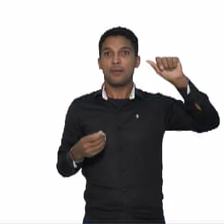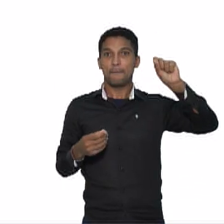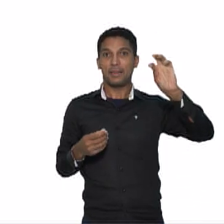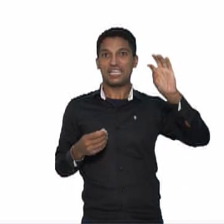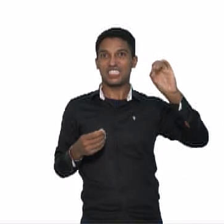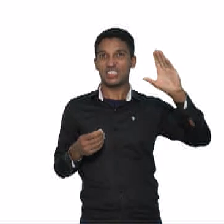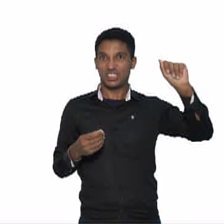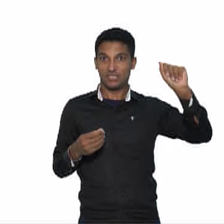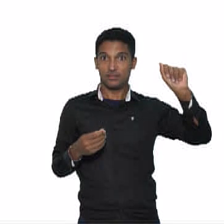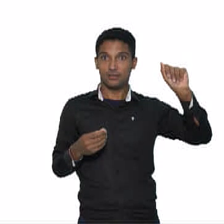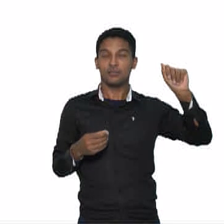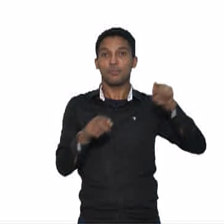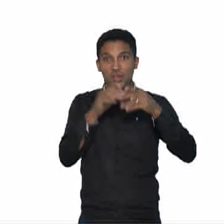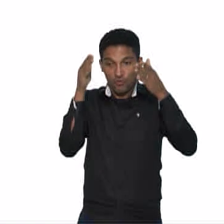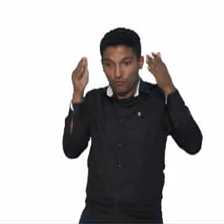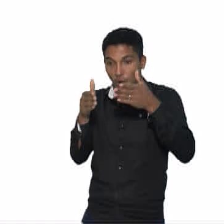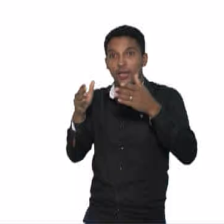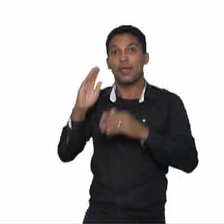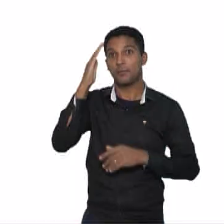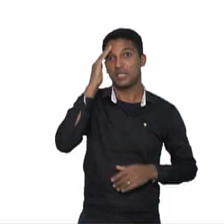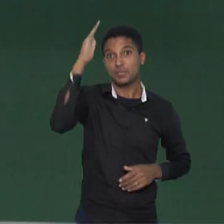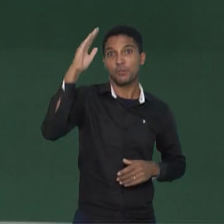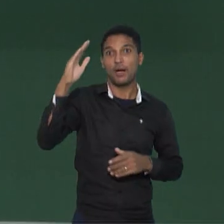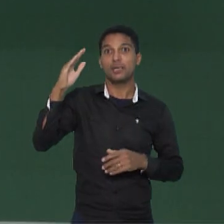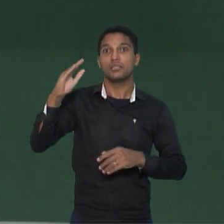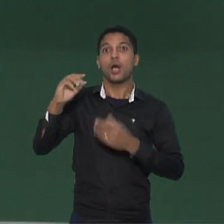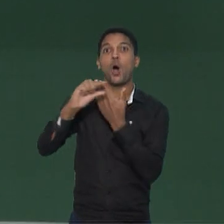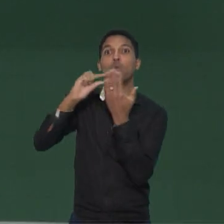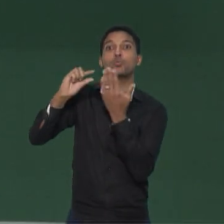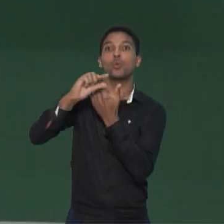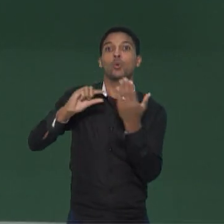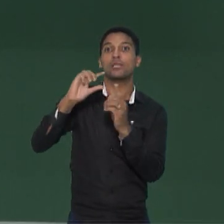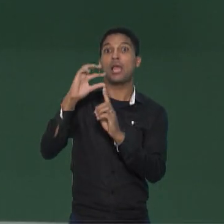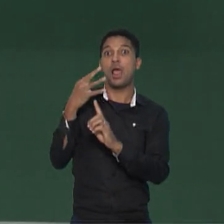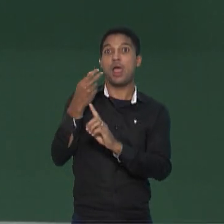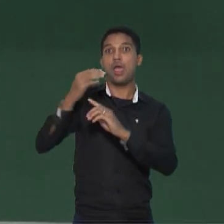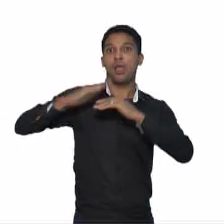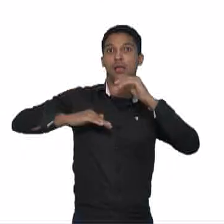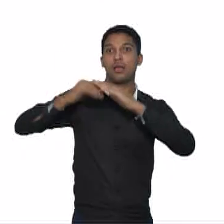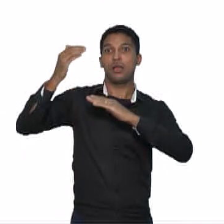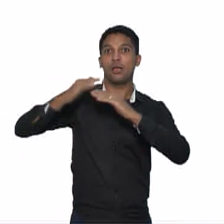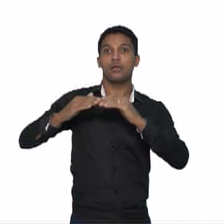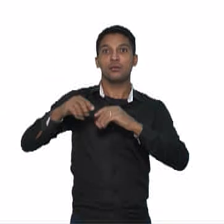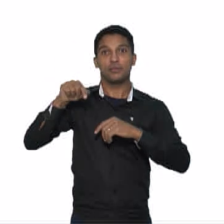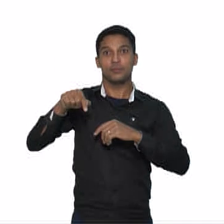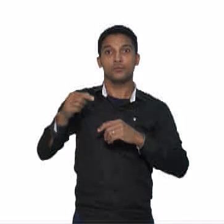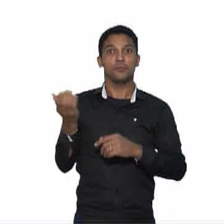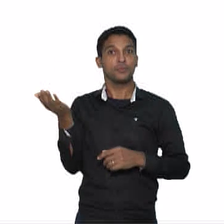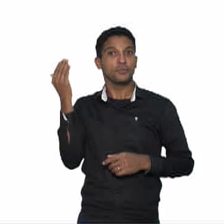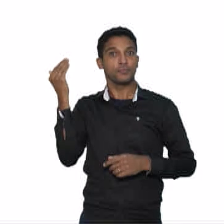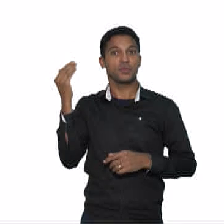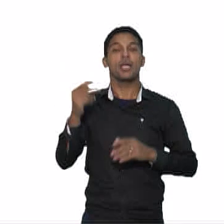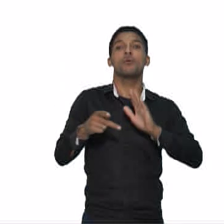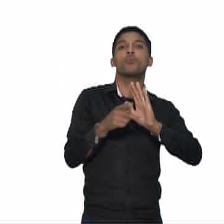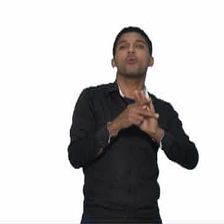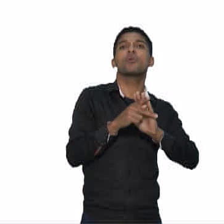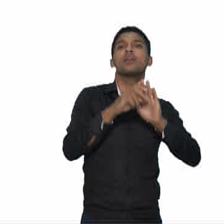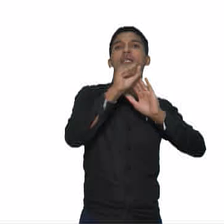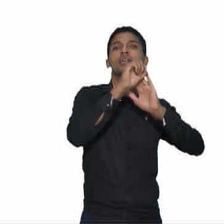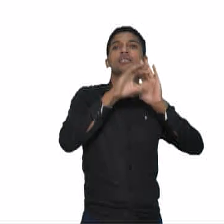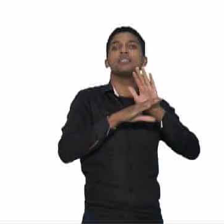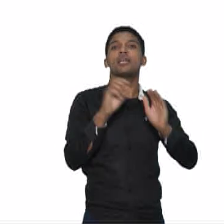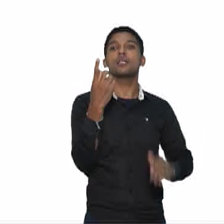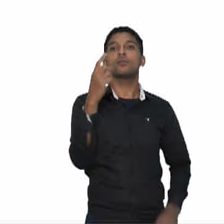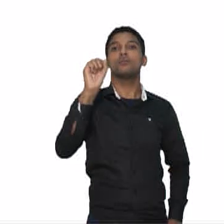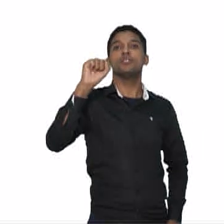da época. Tá? Contexto neoclassicista, pessoal. Compreende nas últimas décadas do século XVIII e nas 3